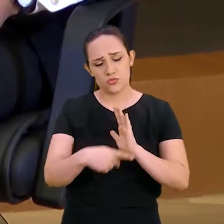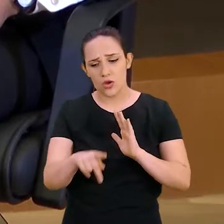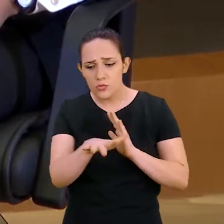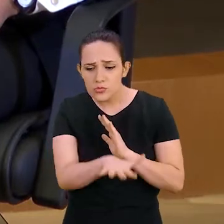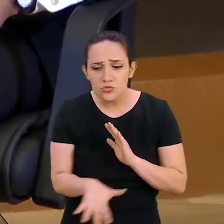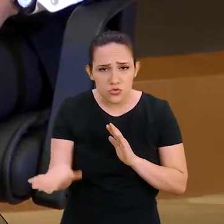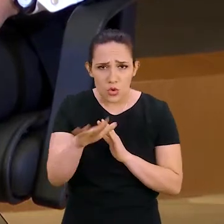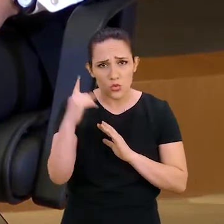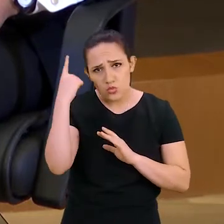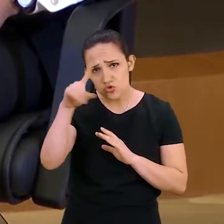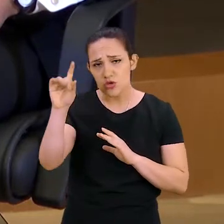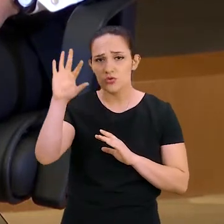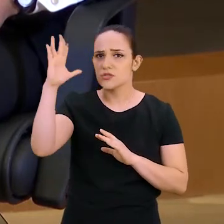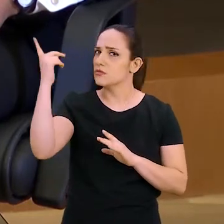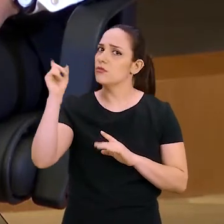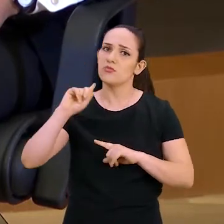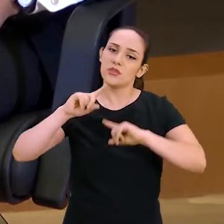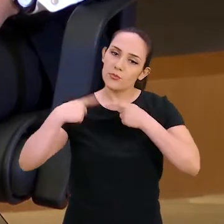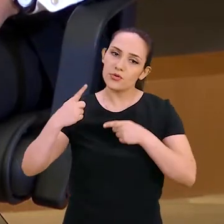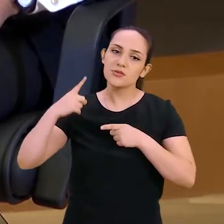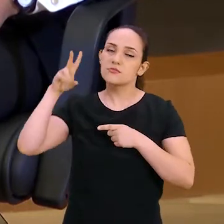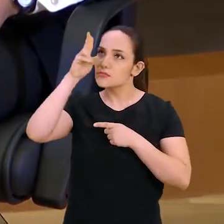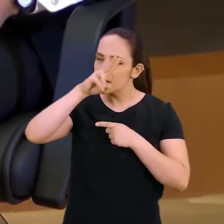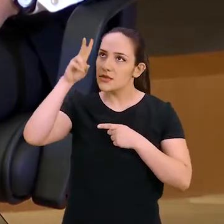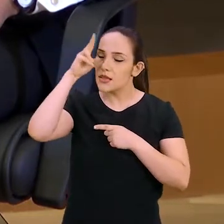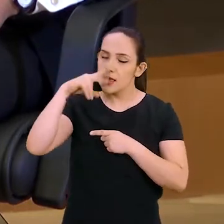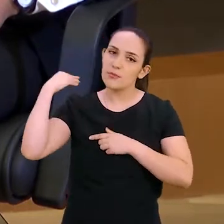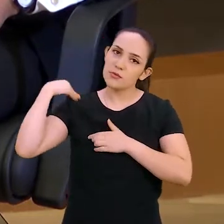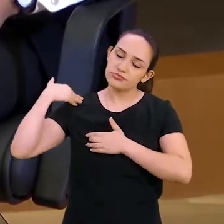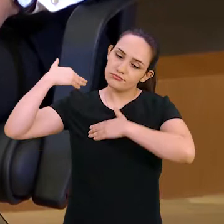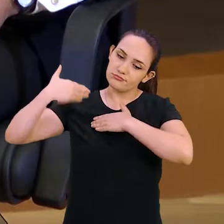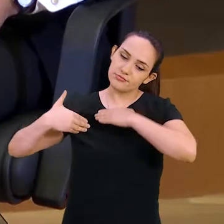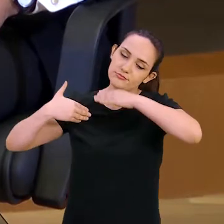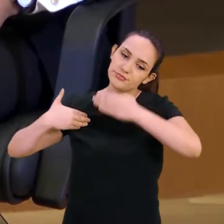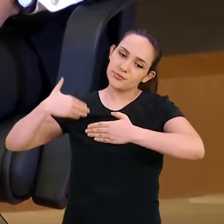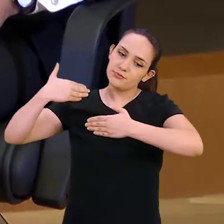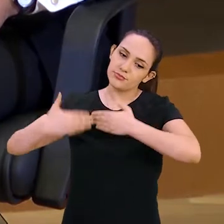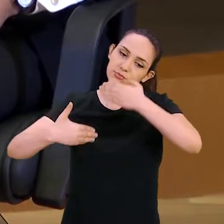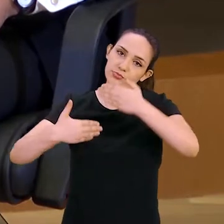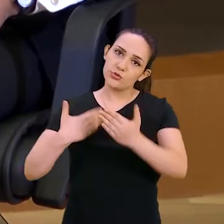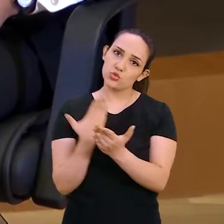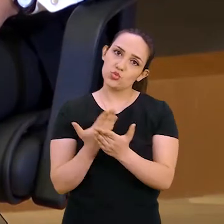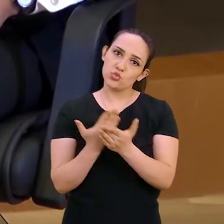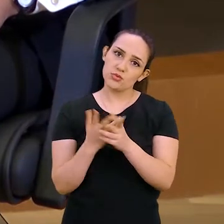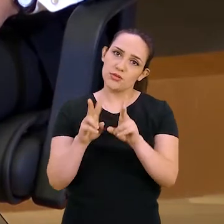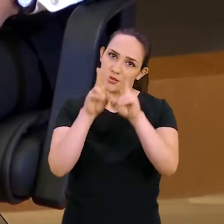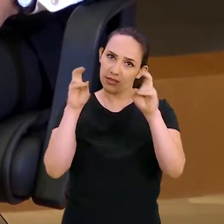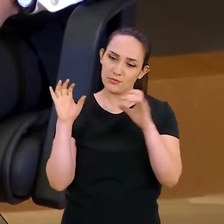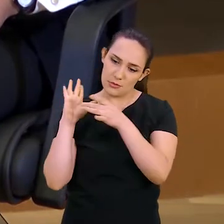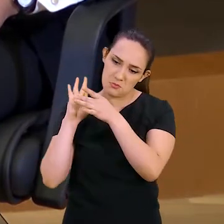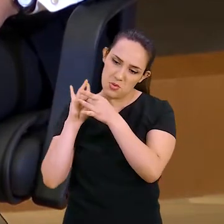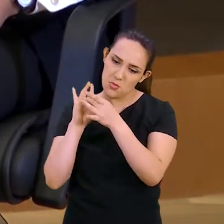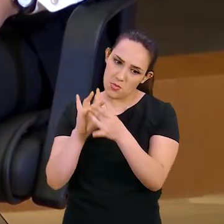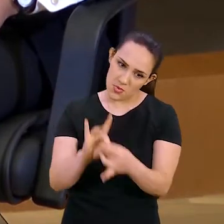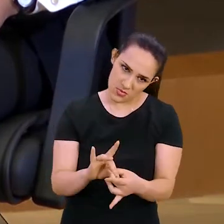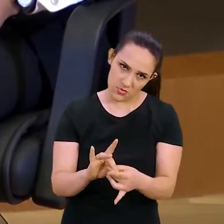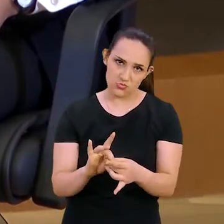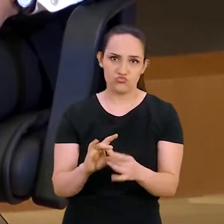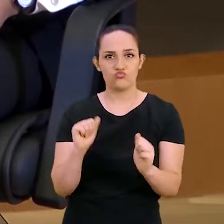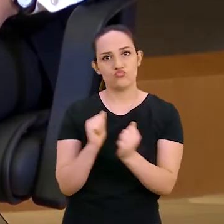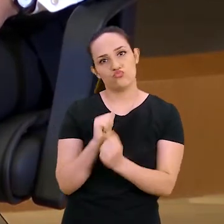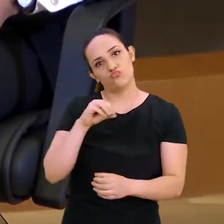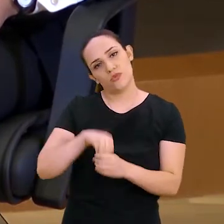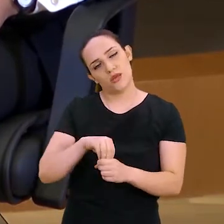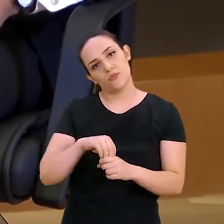ficou apenas ali naquele dia. O interessante foi isso, a atividade vai se prolongar através do